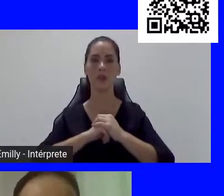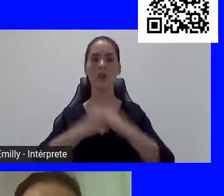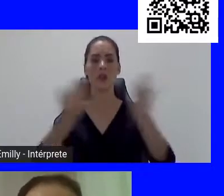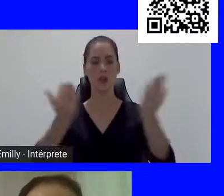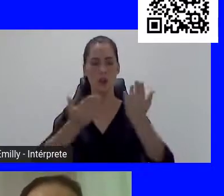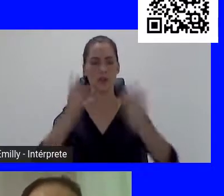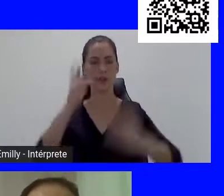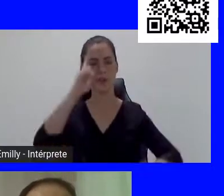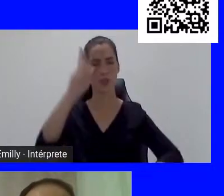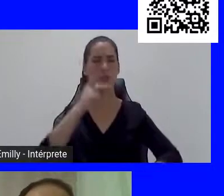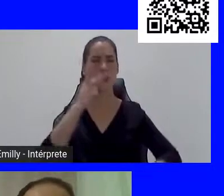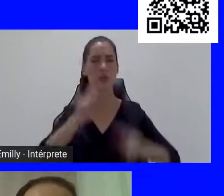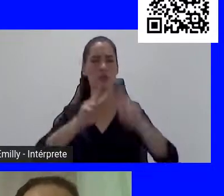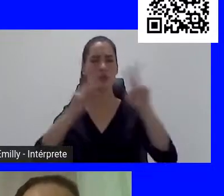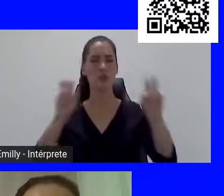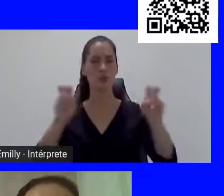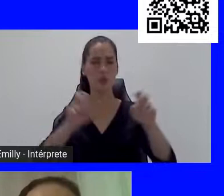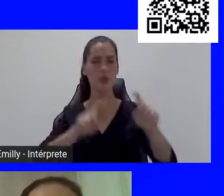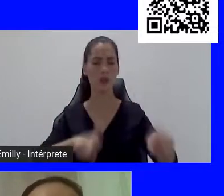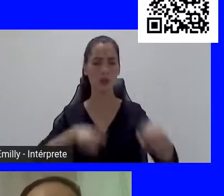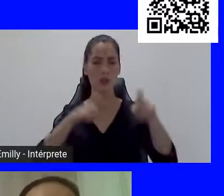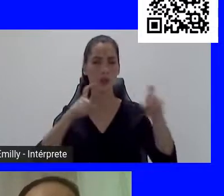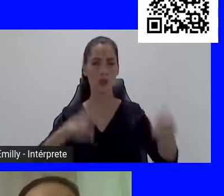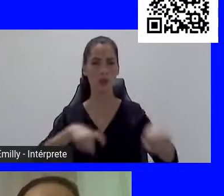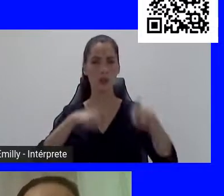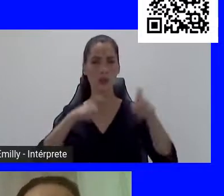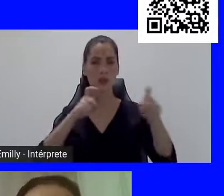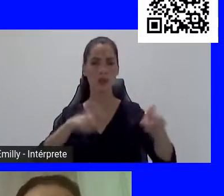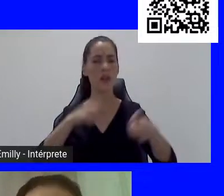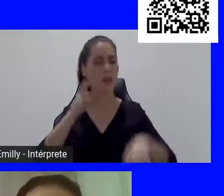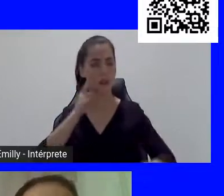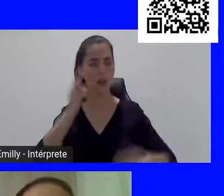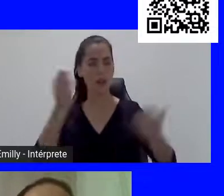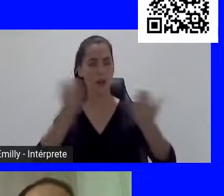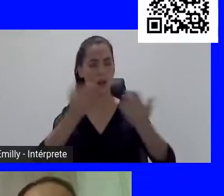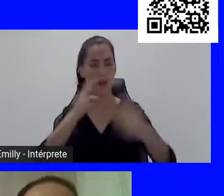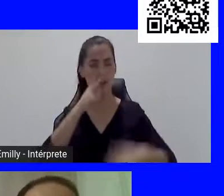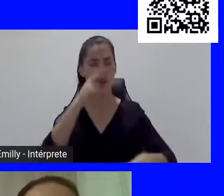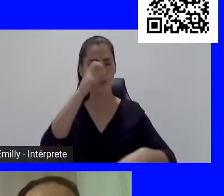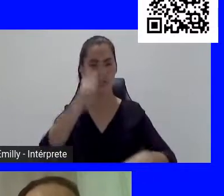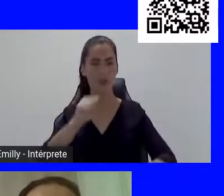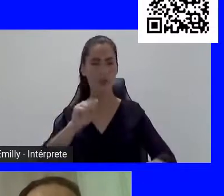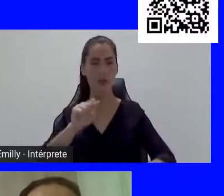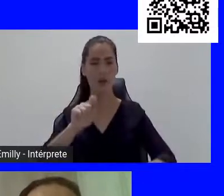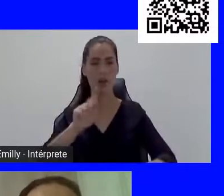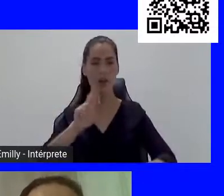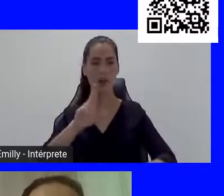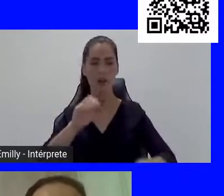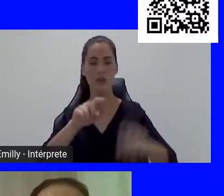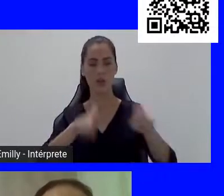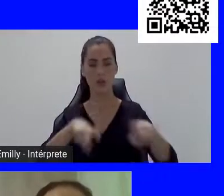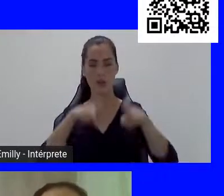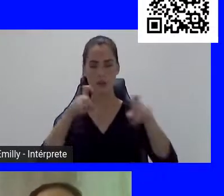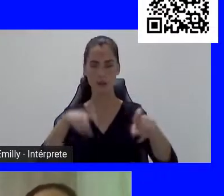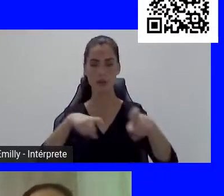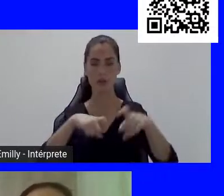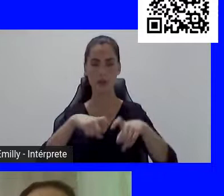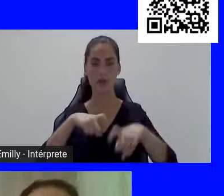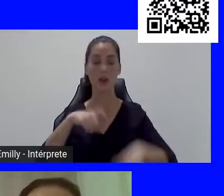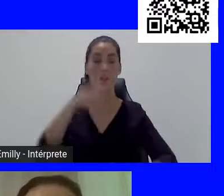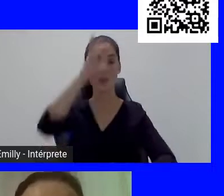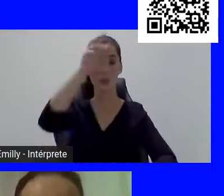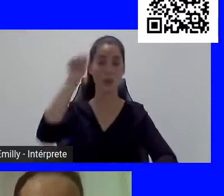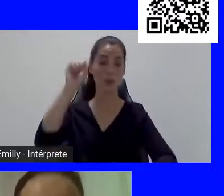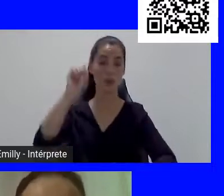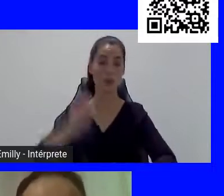né? Lembrando que da força, né, do agronegócio em Mato Grosso do Sul. Por um lado, né, os